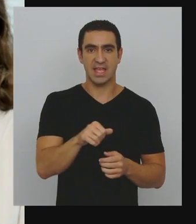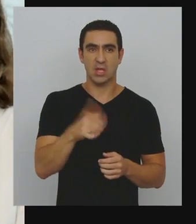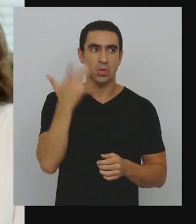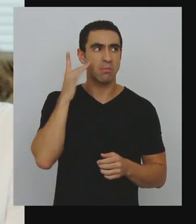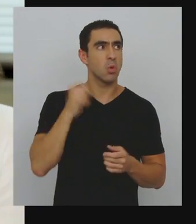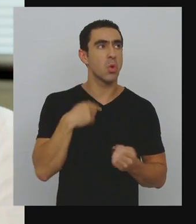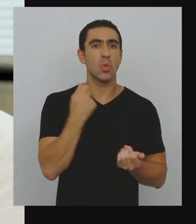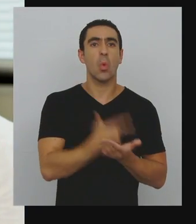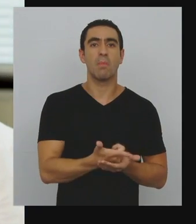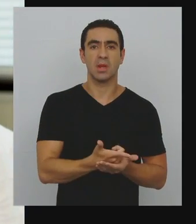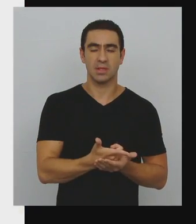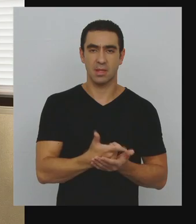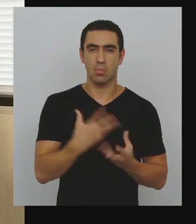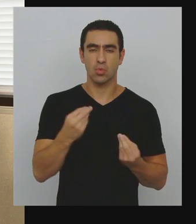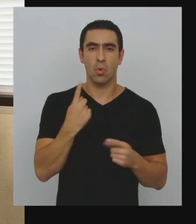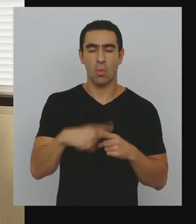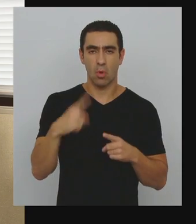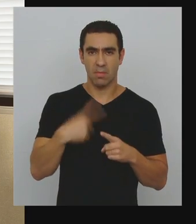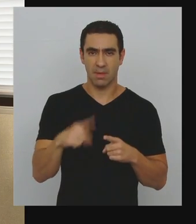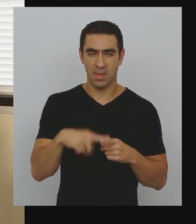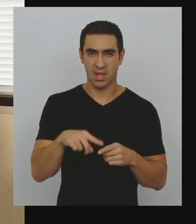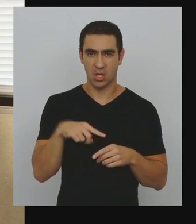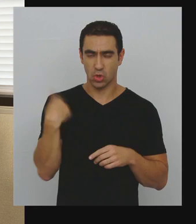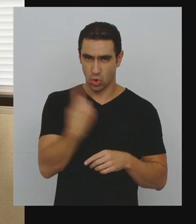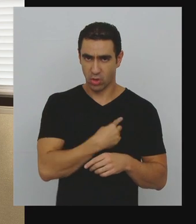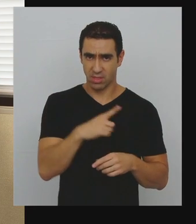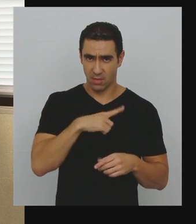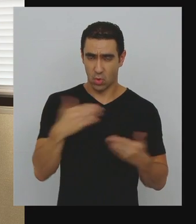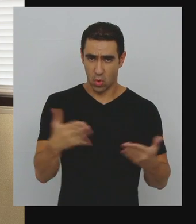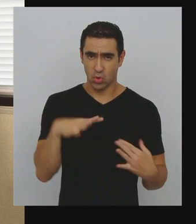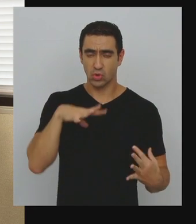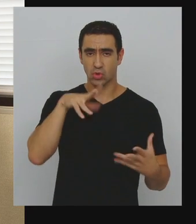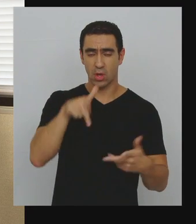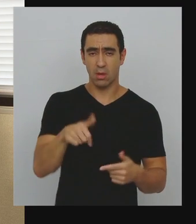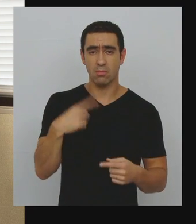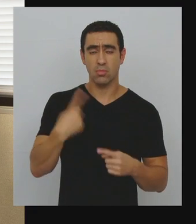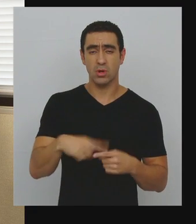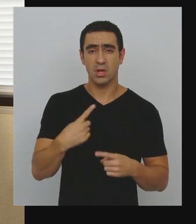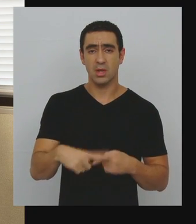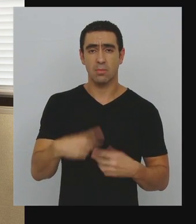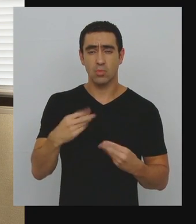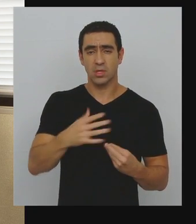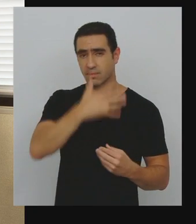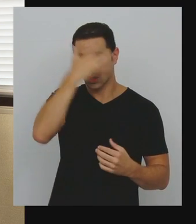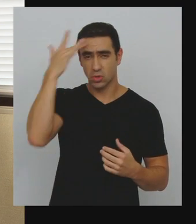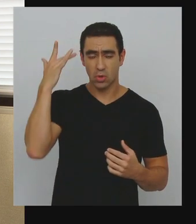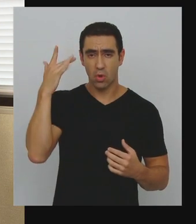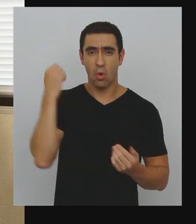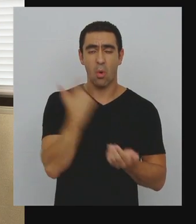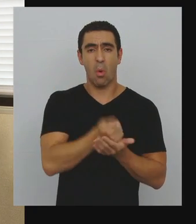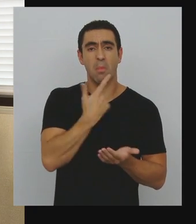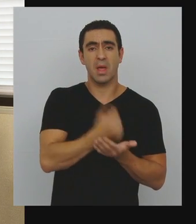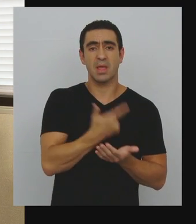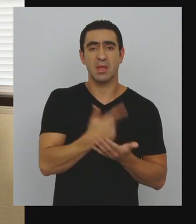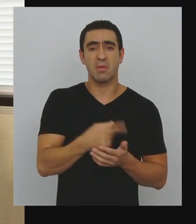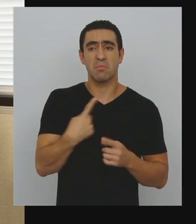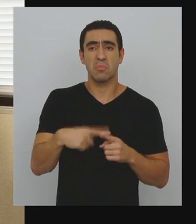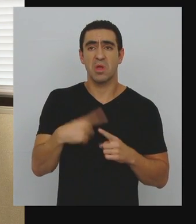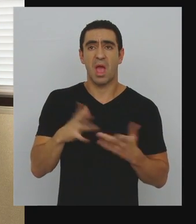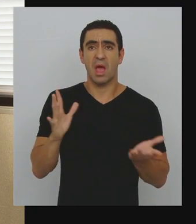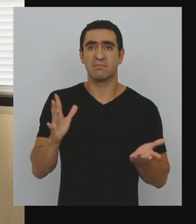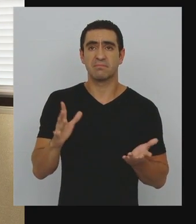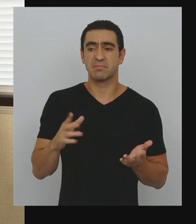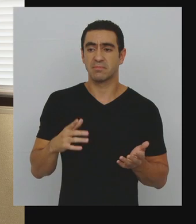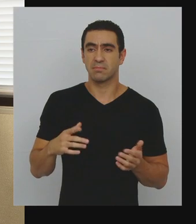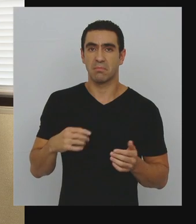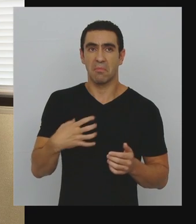vai sem saber o que ele está consumindo. Acho que muitos dos problemas de sustentabilidade que a gente tem hoje no planeta são porque muito desse consumo é feito